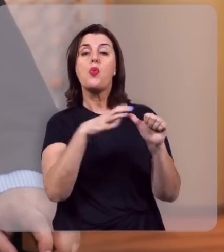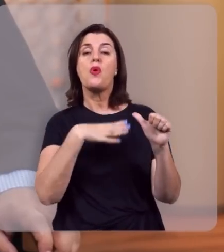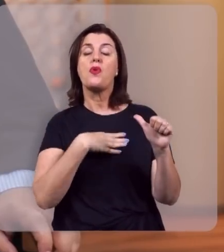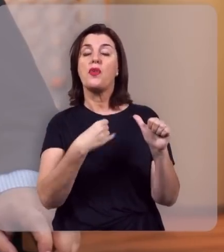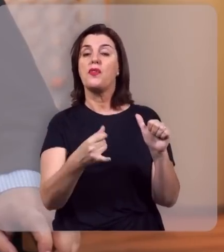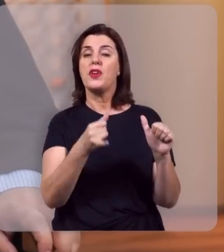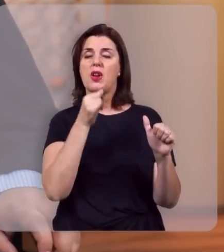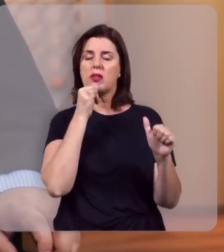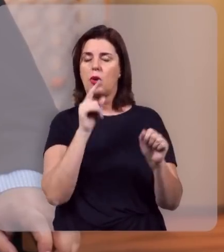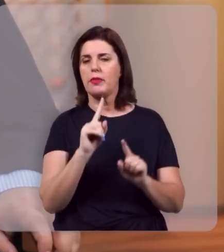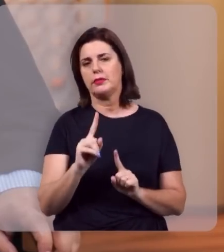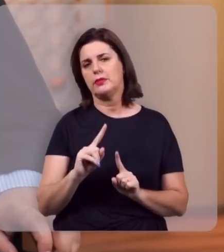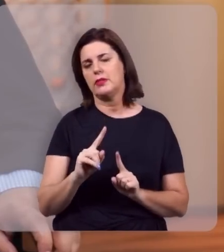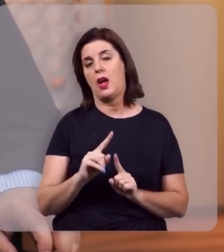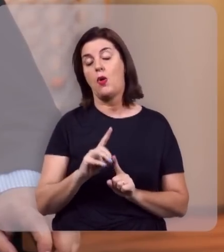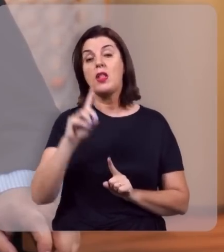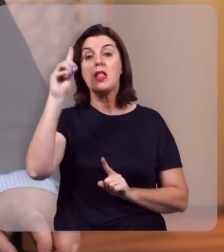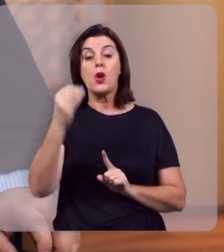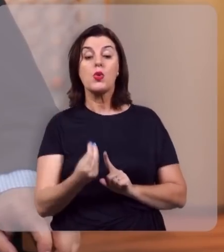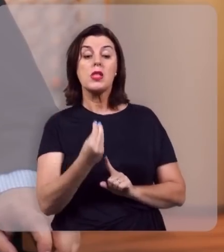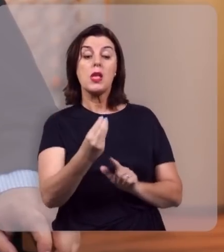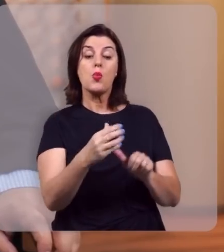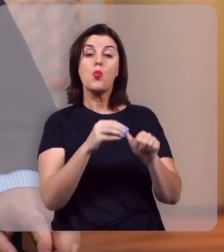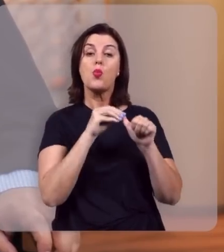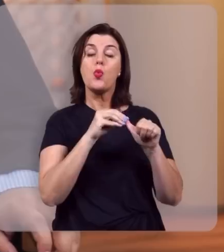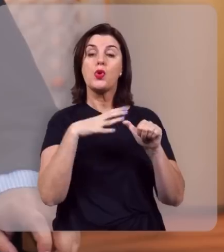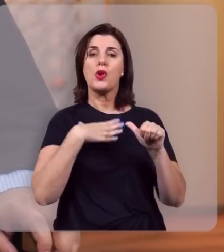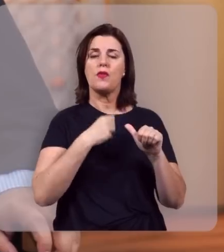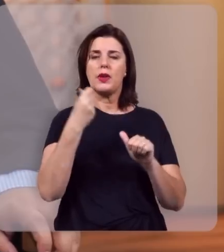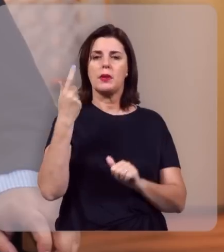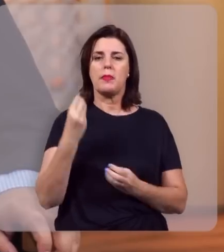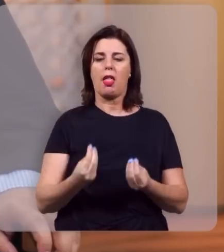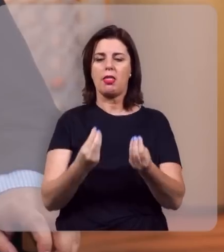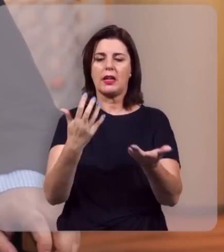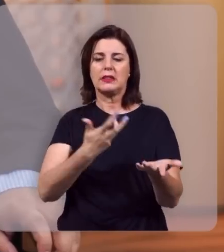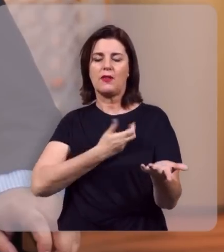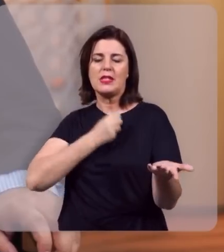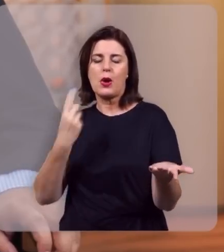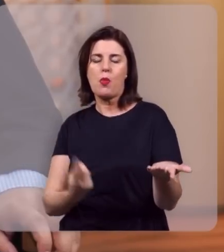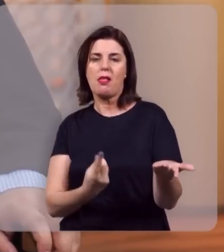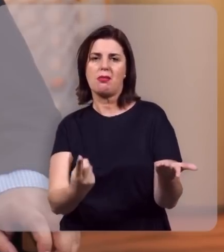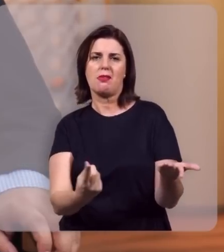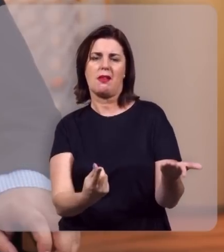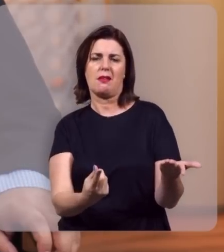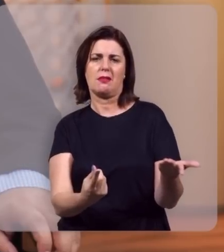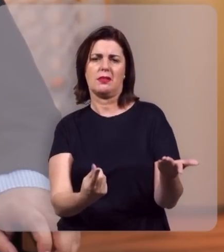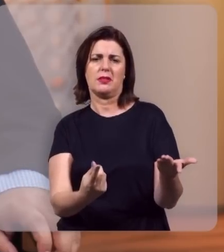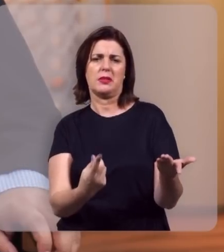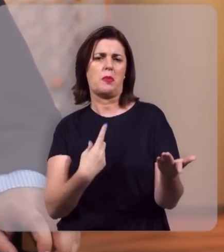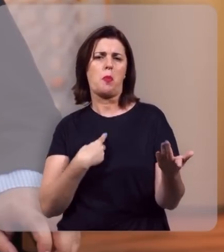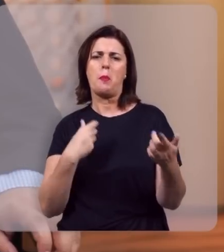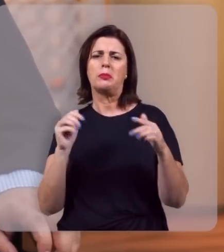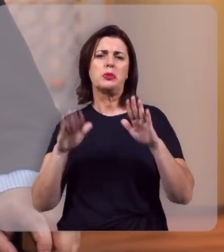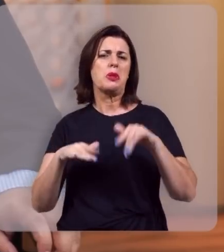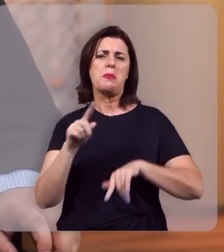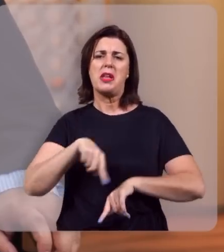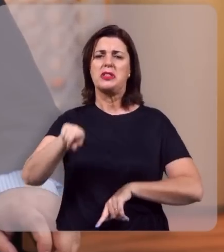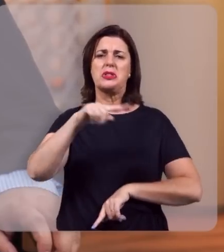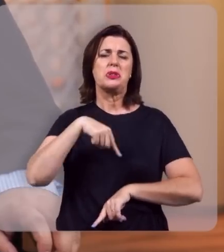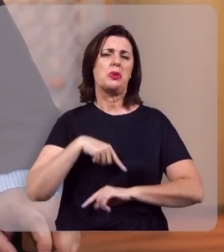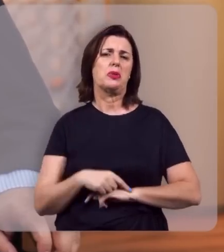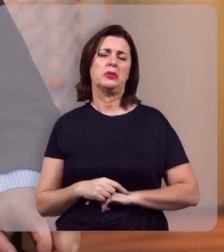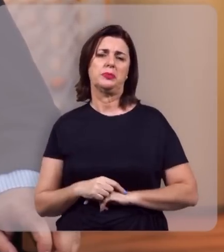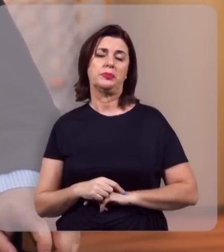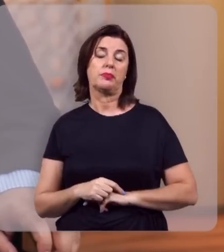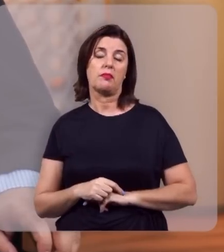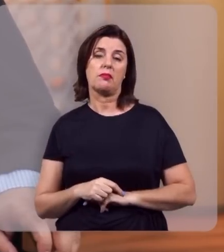único filho dele na cruz do Calvário para nos dar uma salvação eterna. Então essa salvação não depende de nós. É